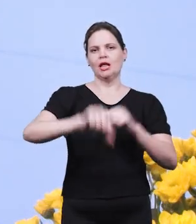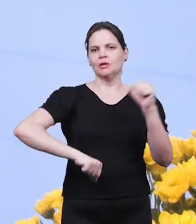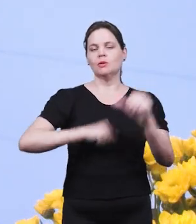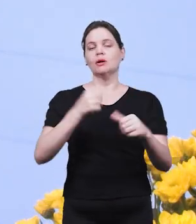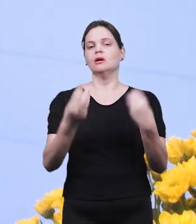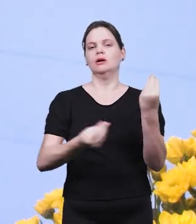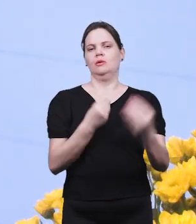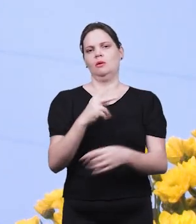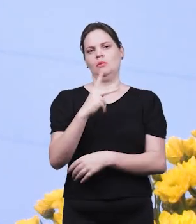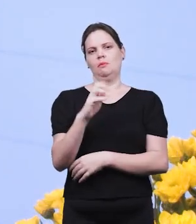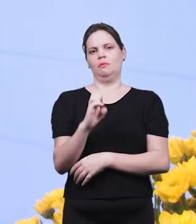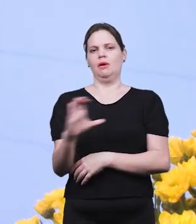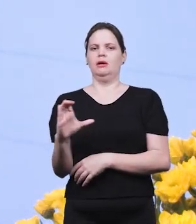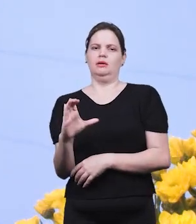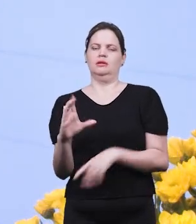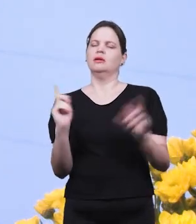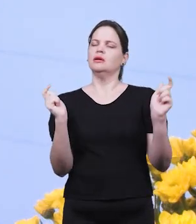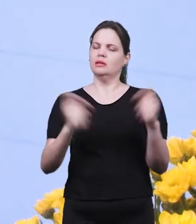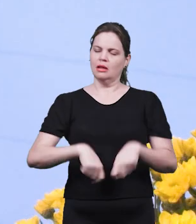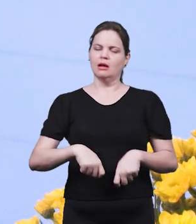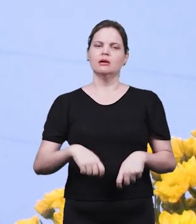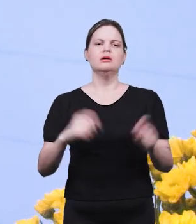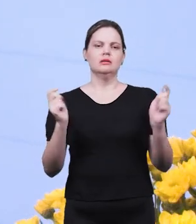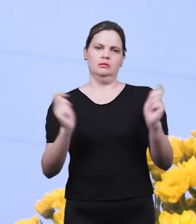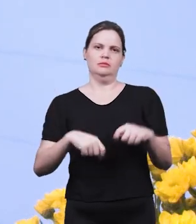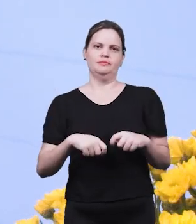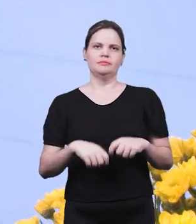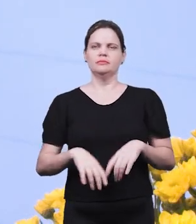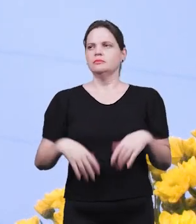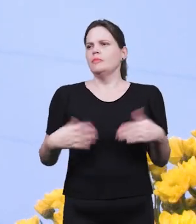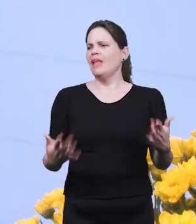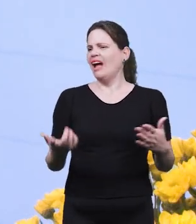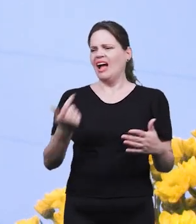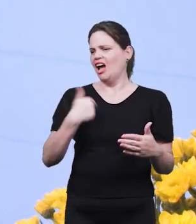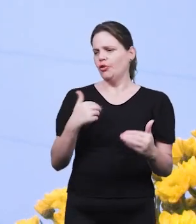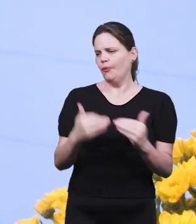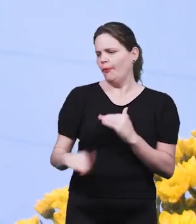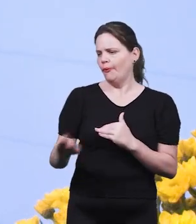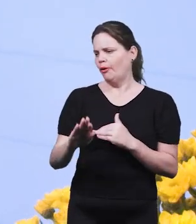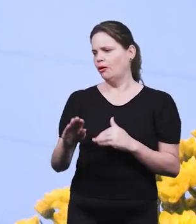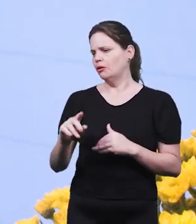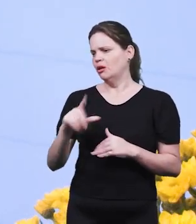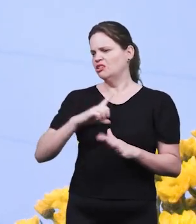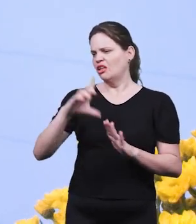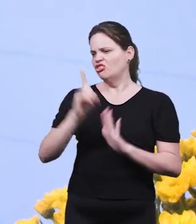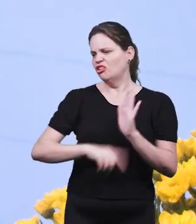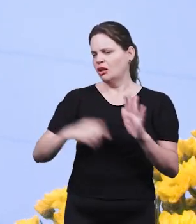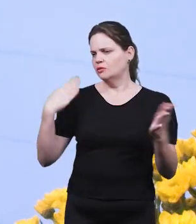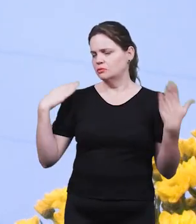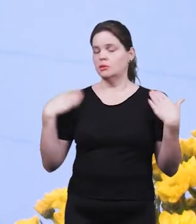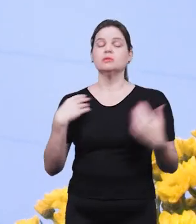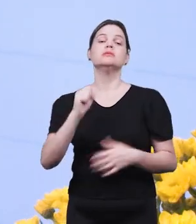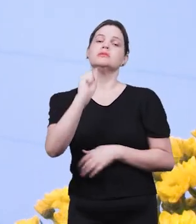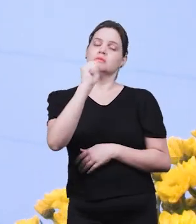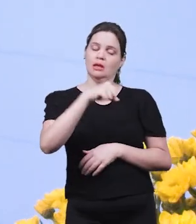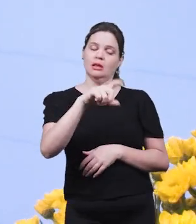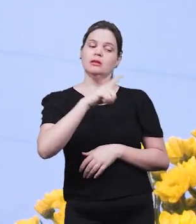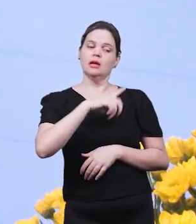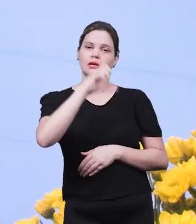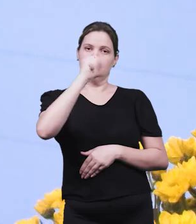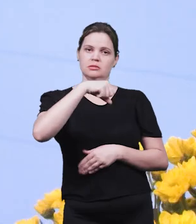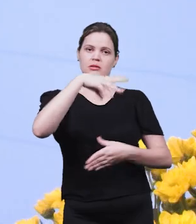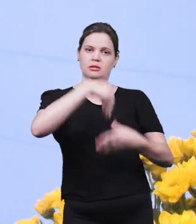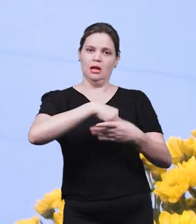pode mudar. Então, não é justo o terreno de marinha. Bom, ele existe, está no nosso ordenamento jurídico, a